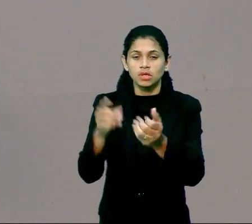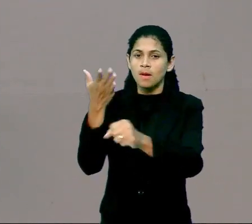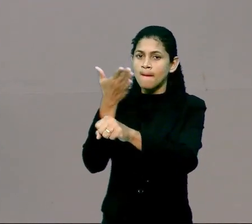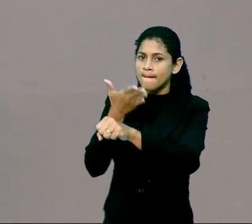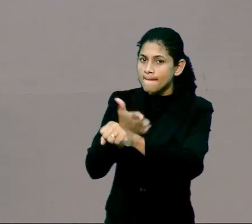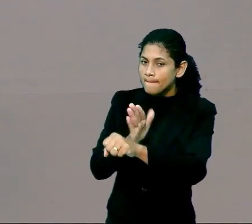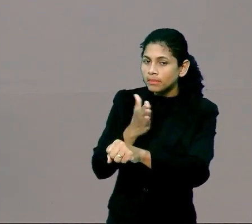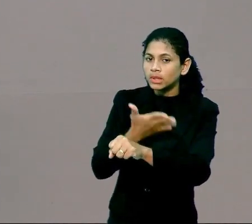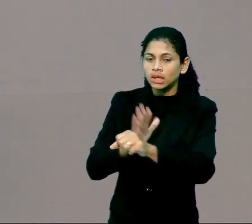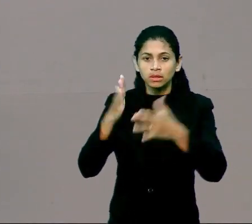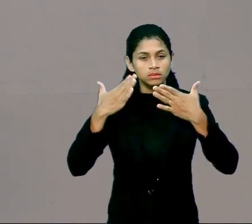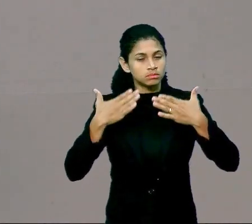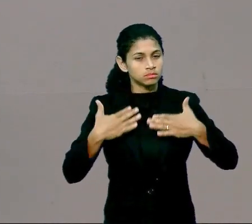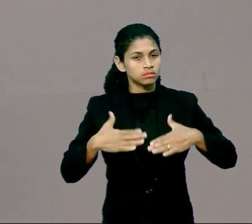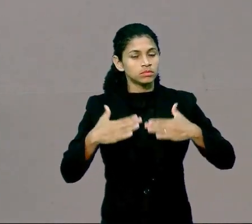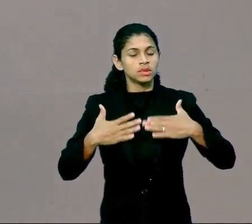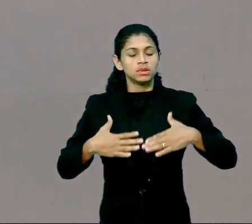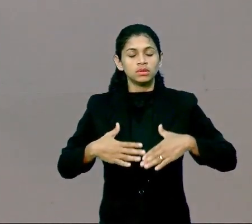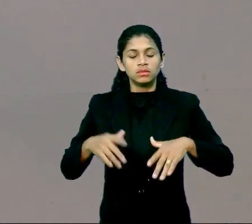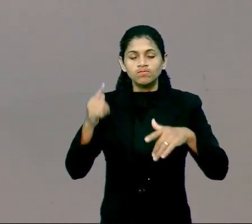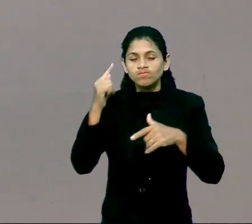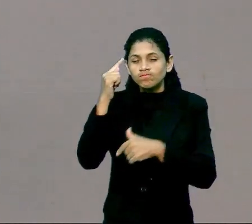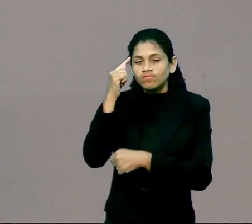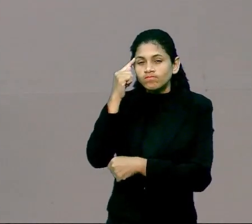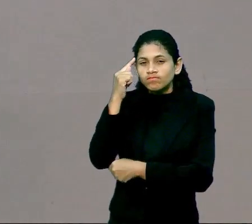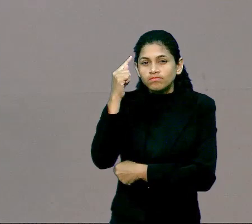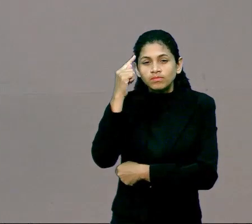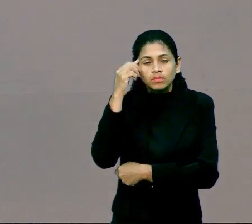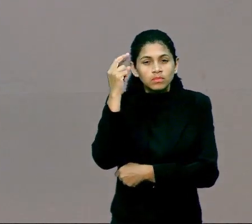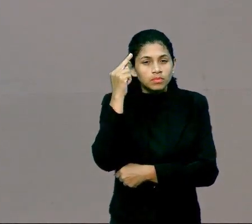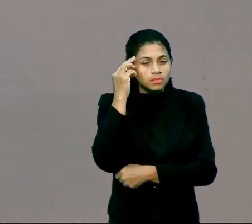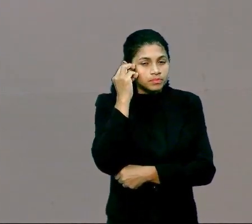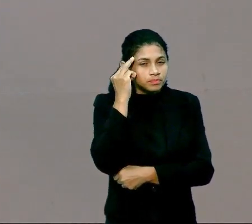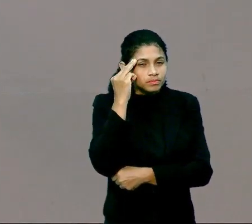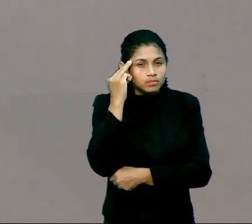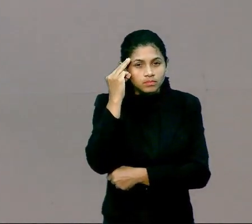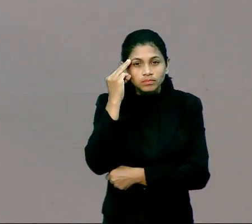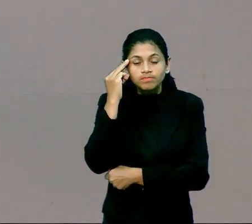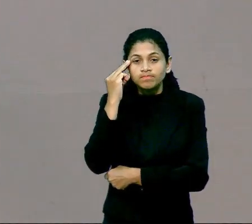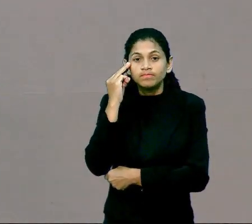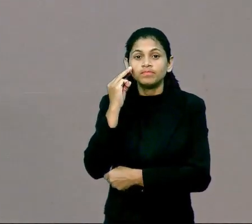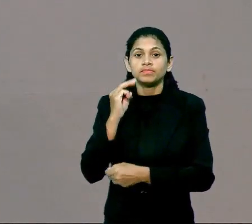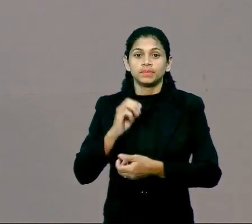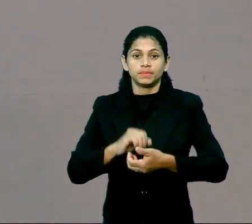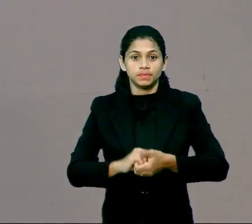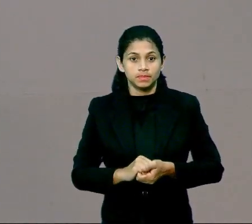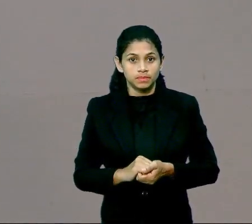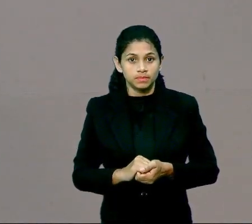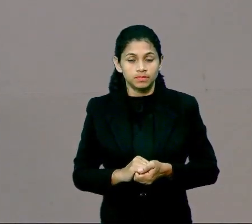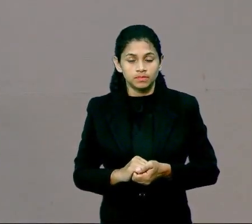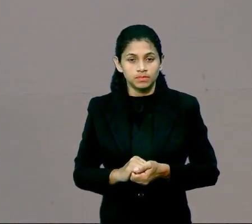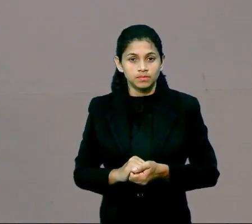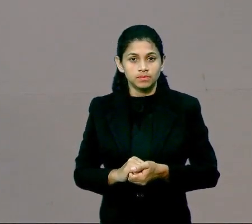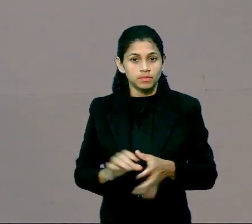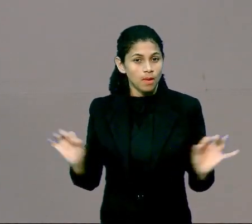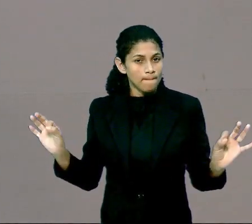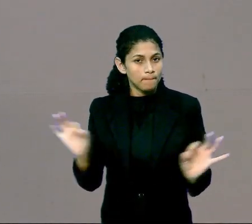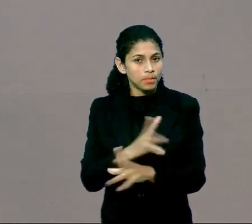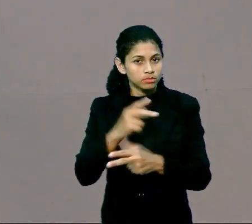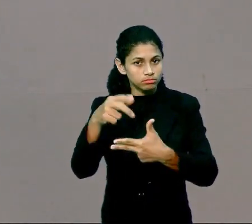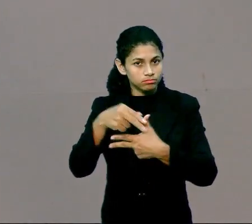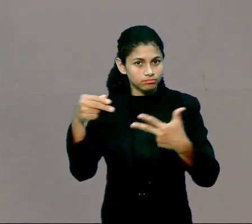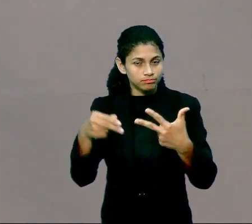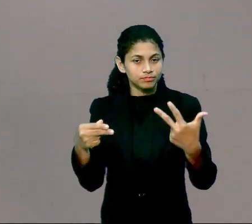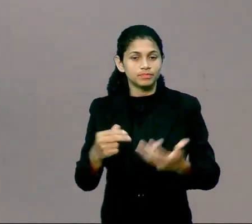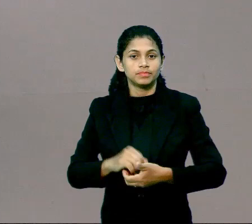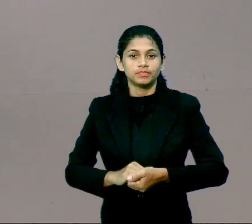praticando com calma, mentalizando o jutsu das sombras e da luz, para poder arrasar no Enem. Eu fico por